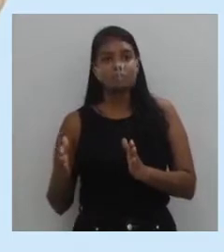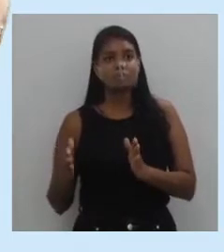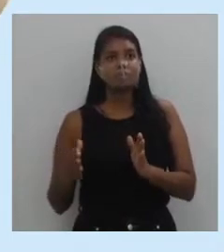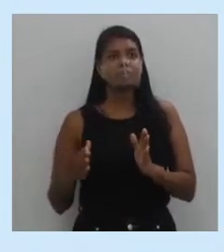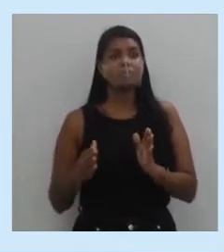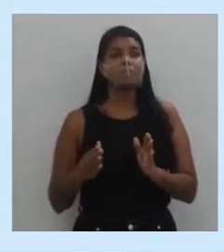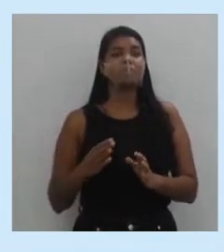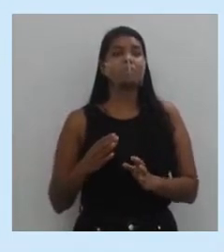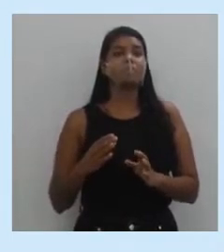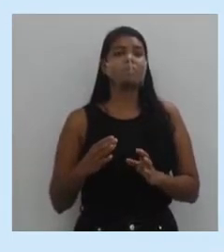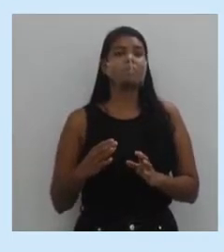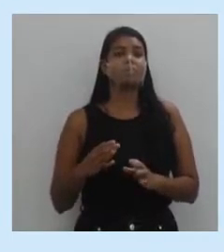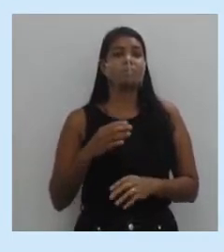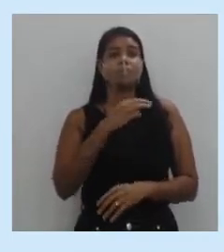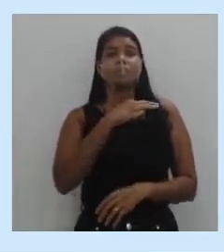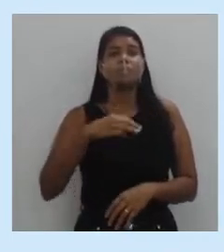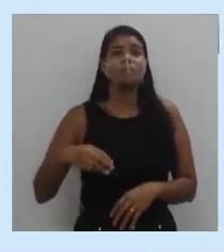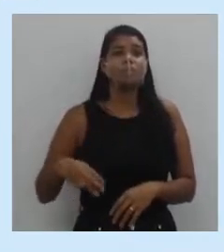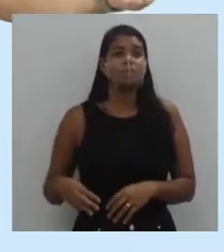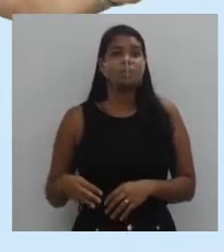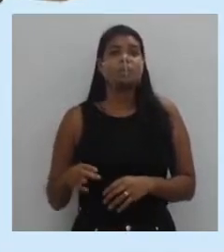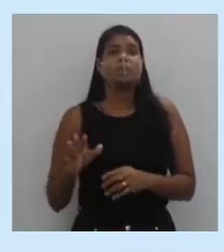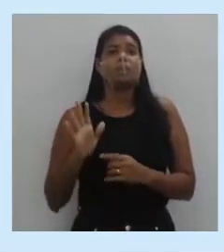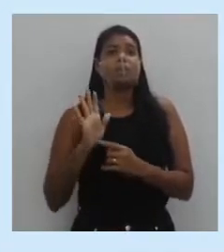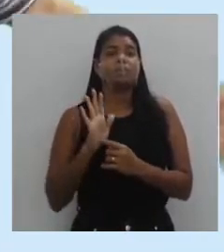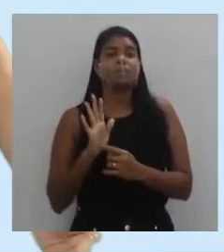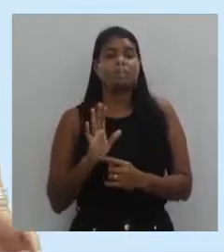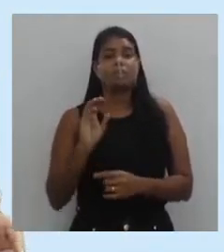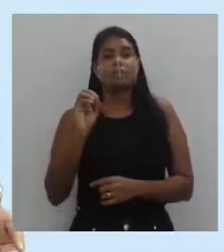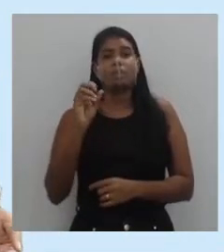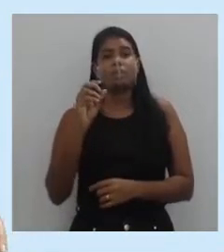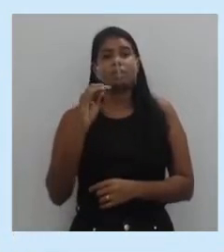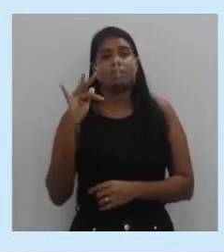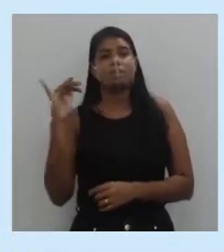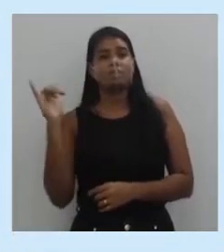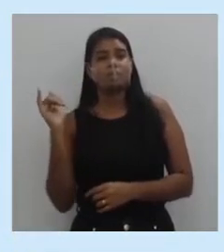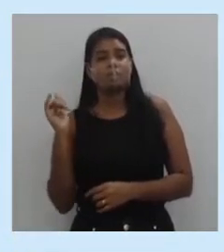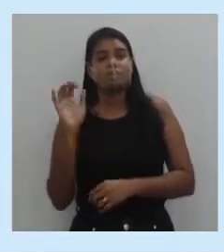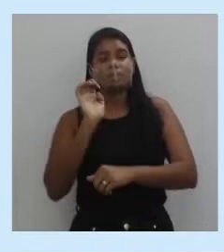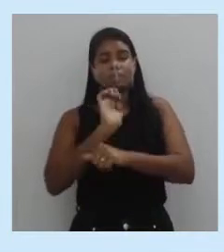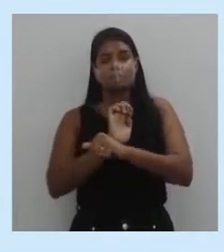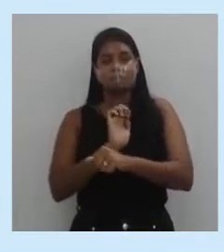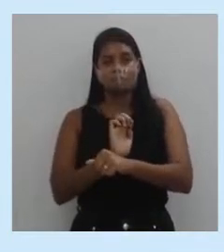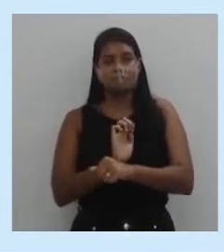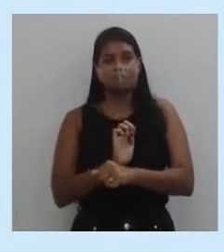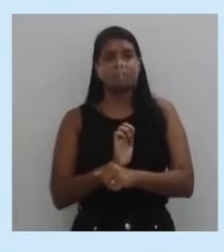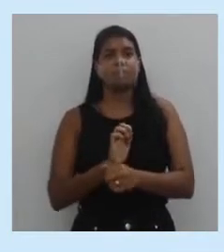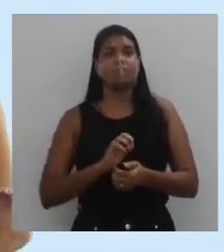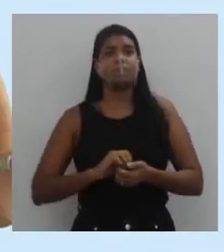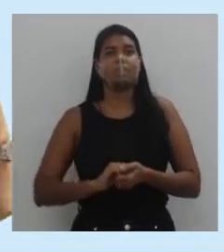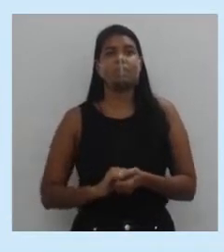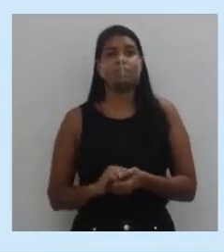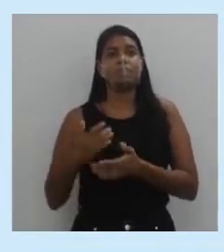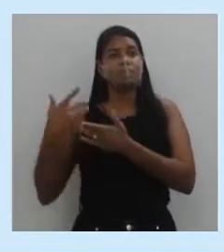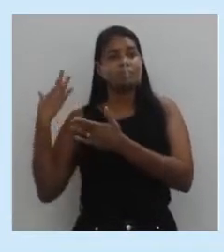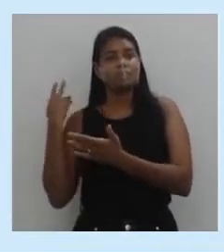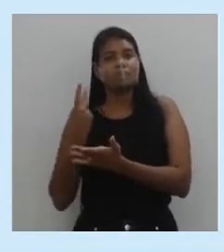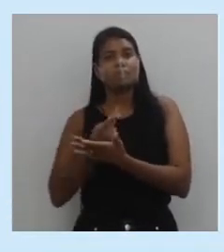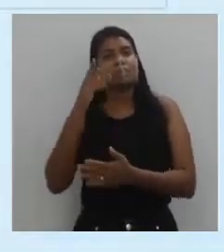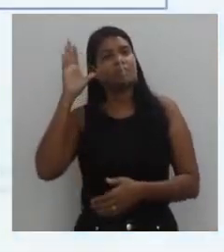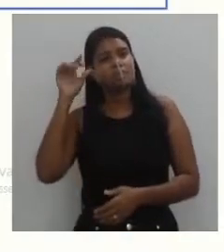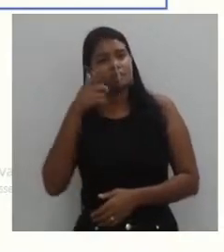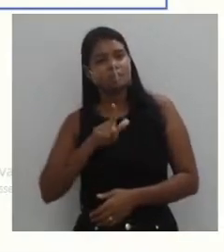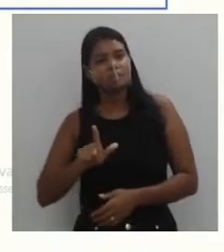o quê? A religião católica era atrelada à religião oficial do Estado. Então vamos lá aqui. Trago